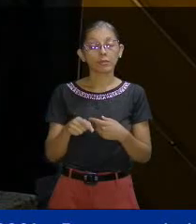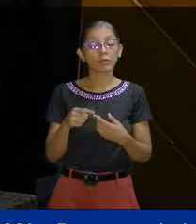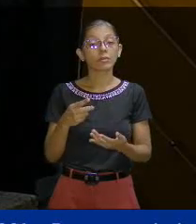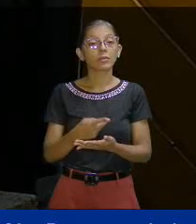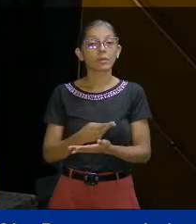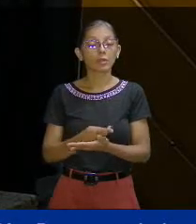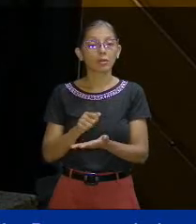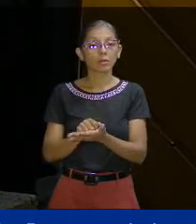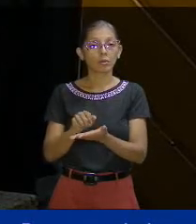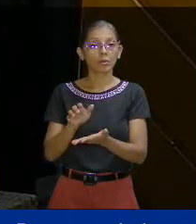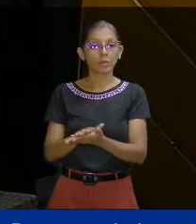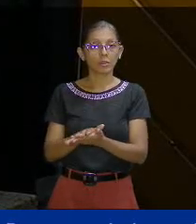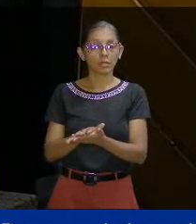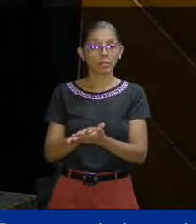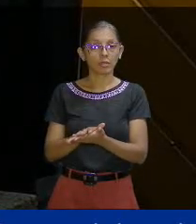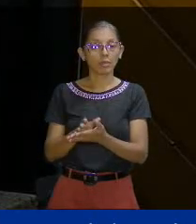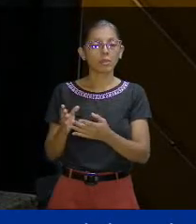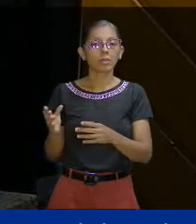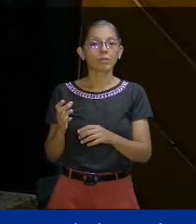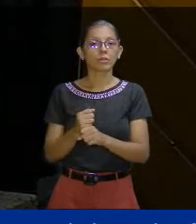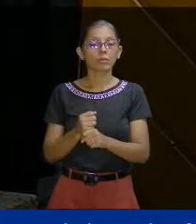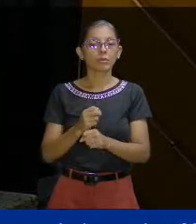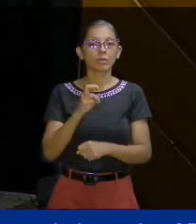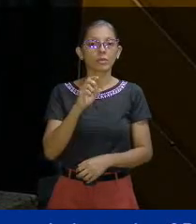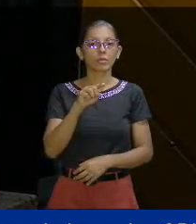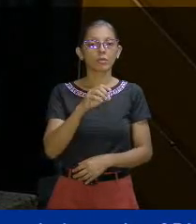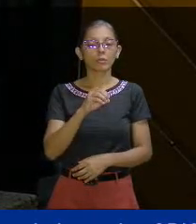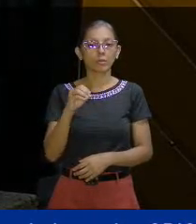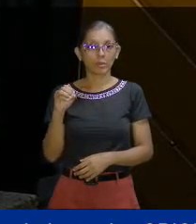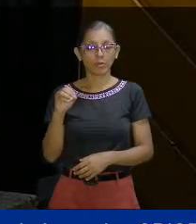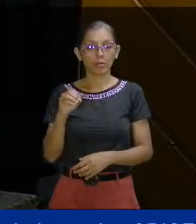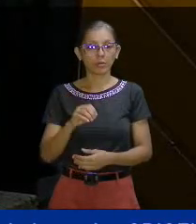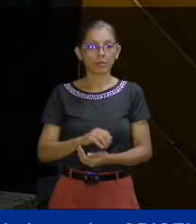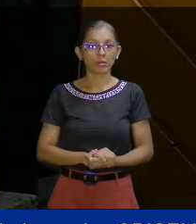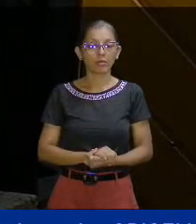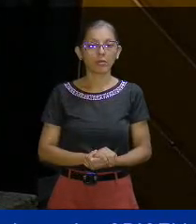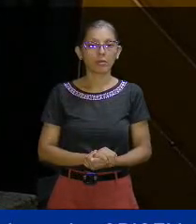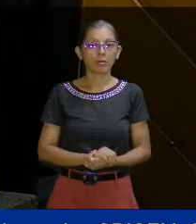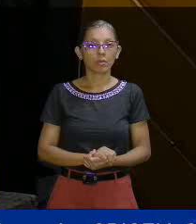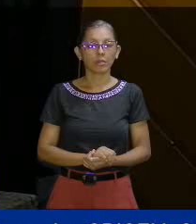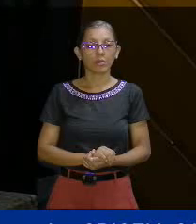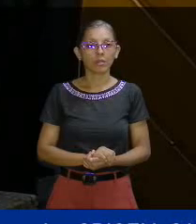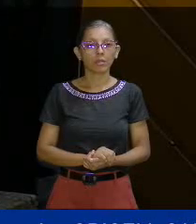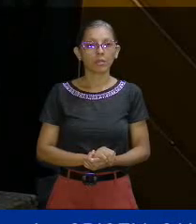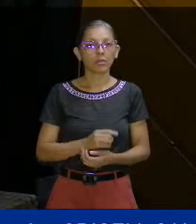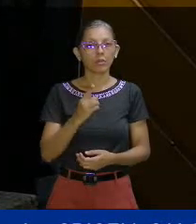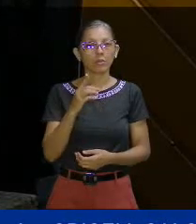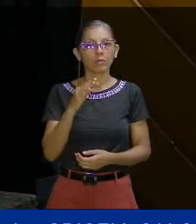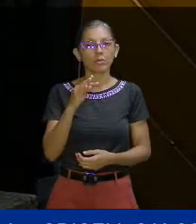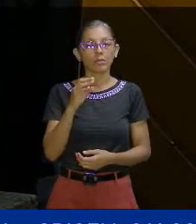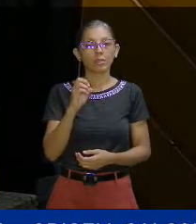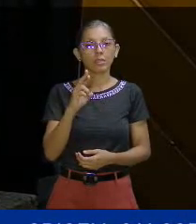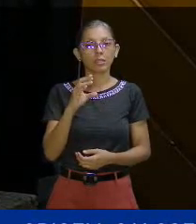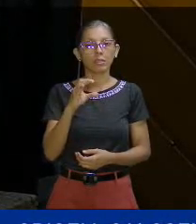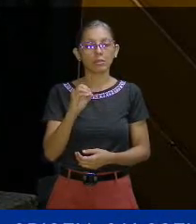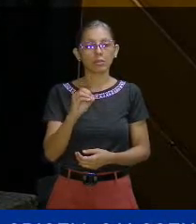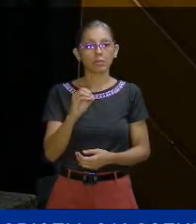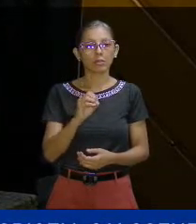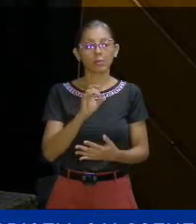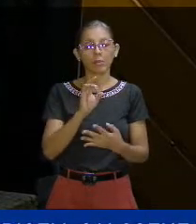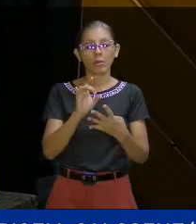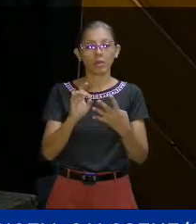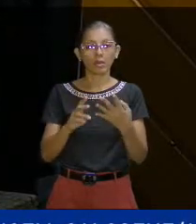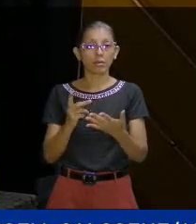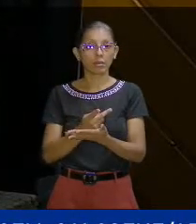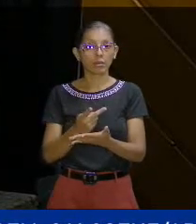a multa base no valor de R$5.000, acrescidas de 1/3 por cada infração subsequente. Aí eu faço aqui,